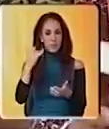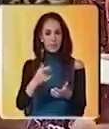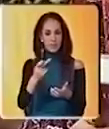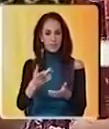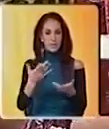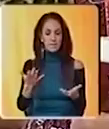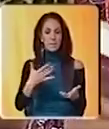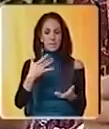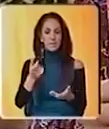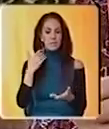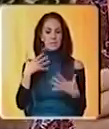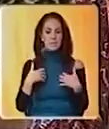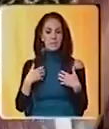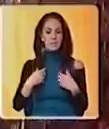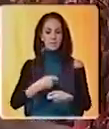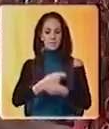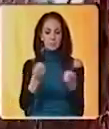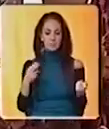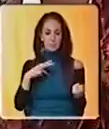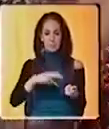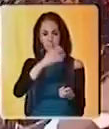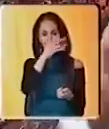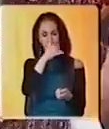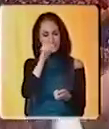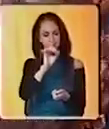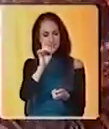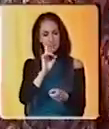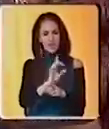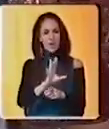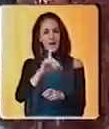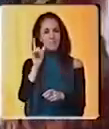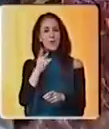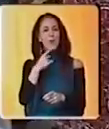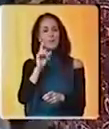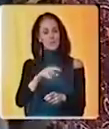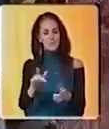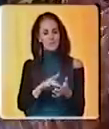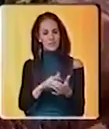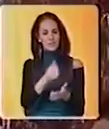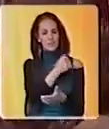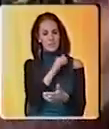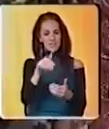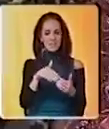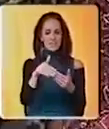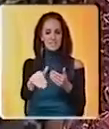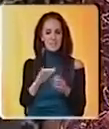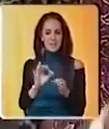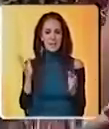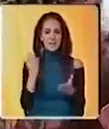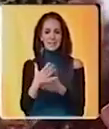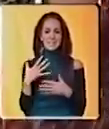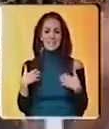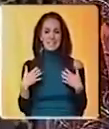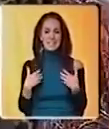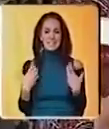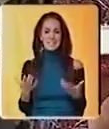ser lançado na próxima sexta-feira em Portugal, não fique triste, porque amanhã eu volto a ter livros aí para casa. Esta semana vai ser assim, até